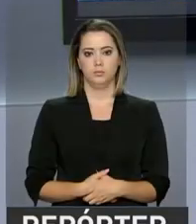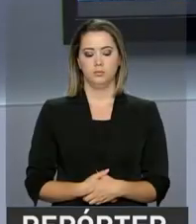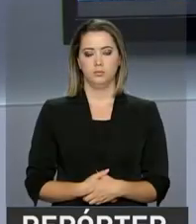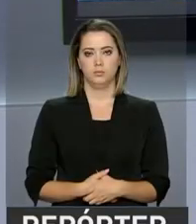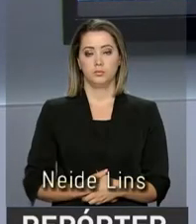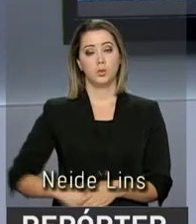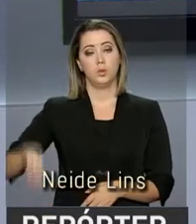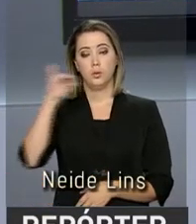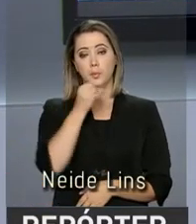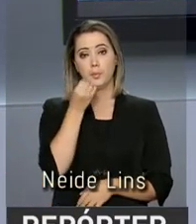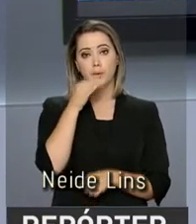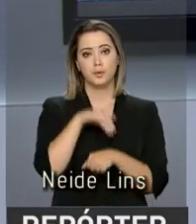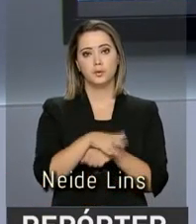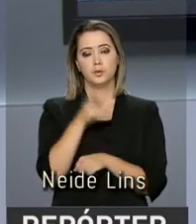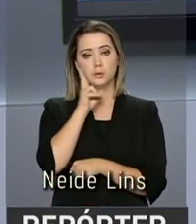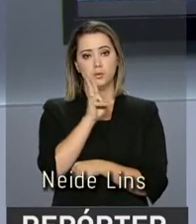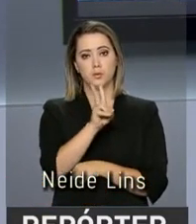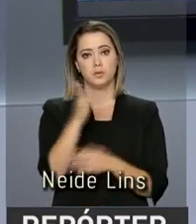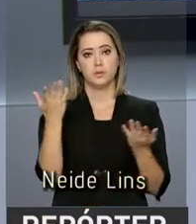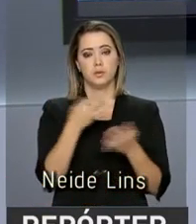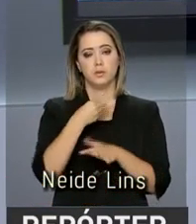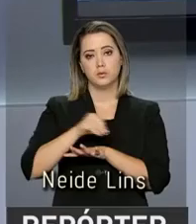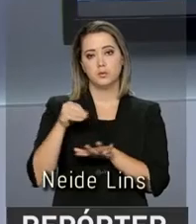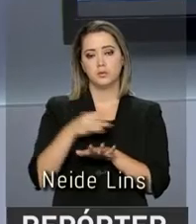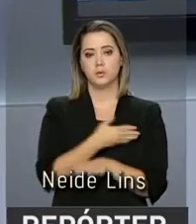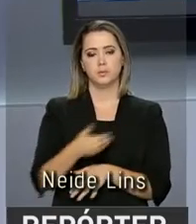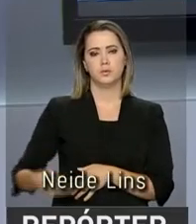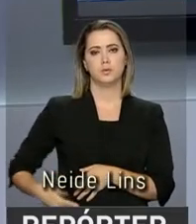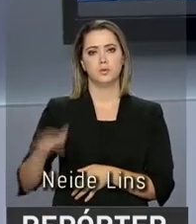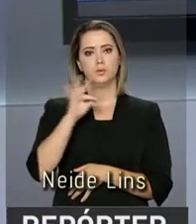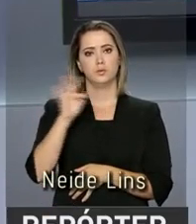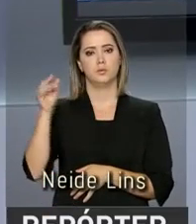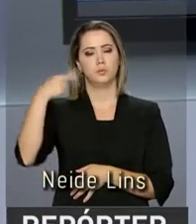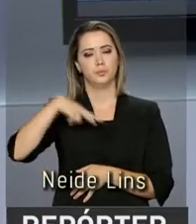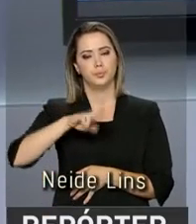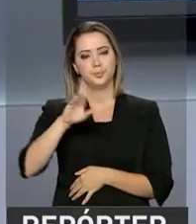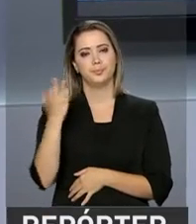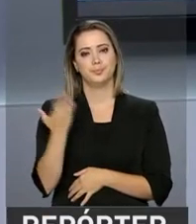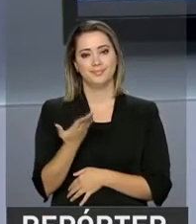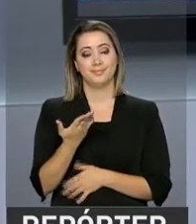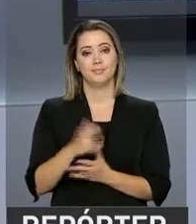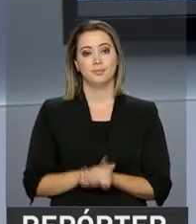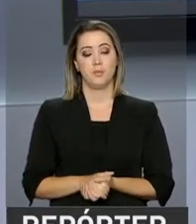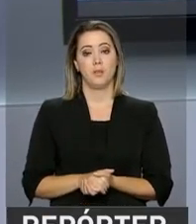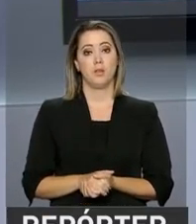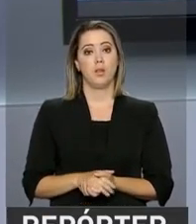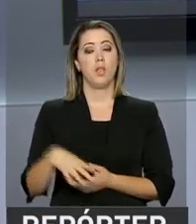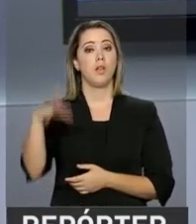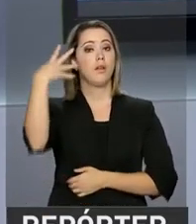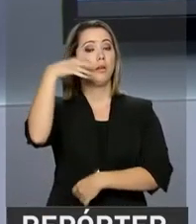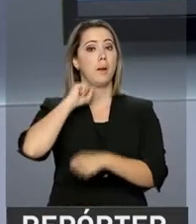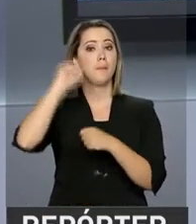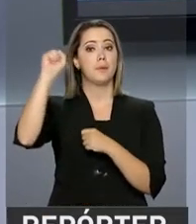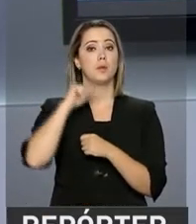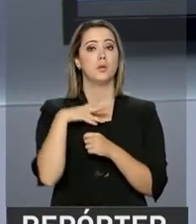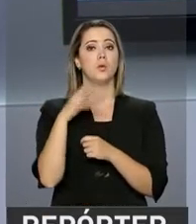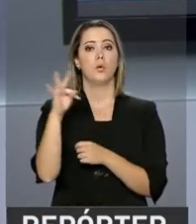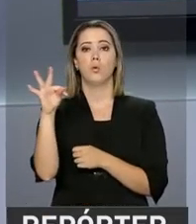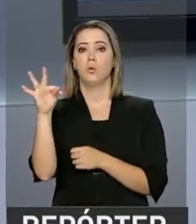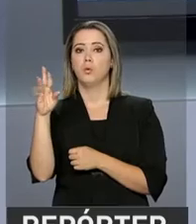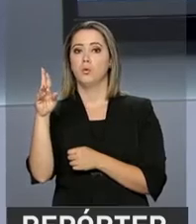Olá, boa noite. Você acompanha agora as notícias do governo federal aqui no Repórter NBR. Em abril, o Tesouro Direto